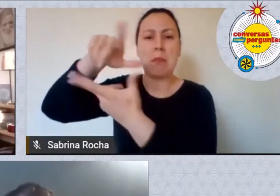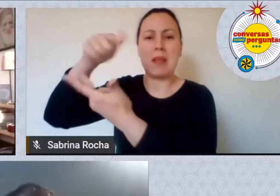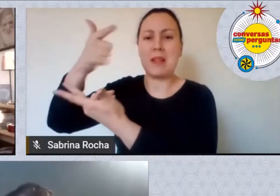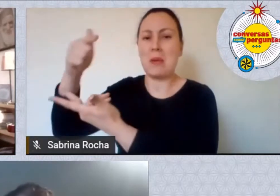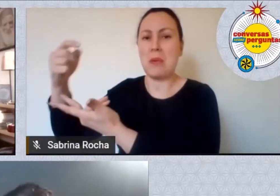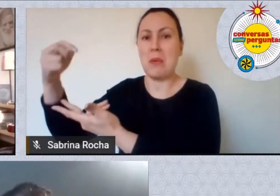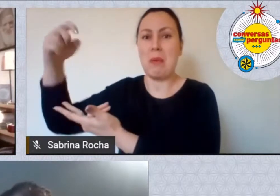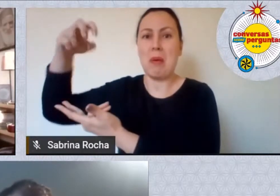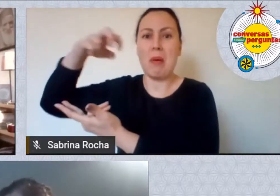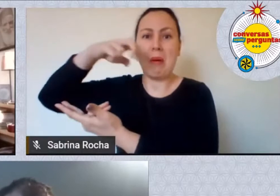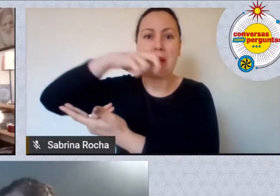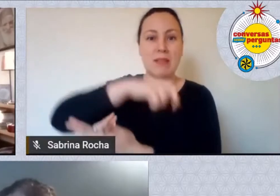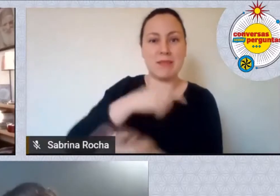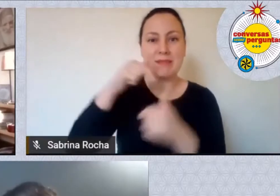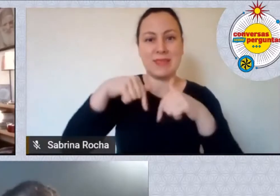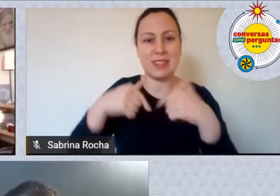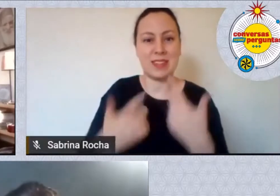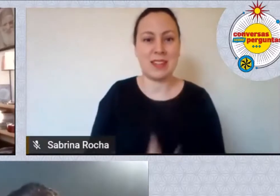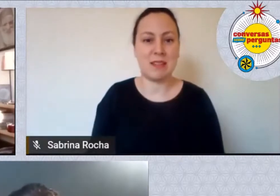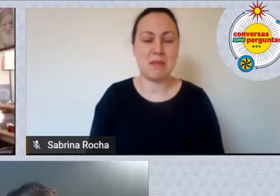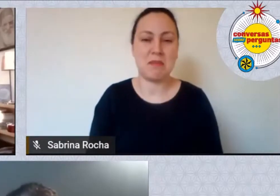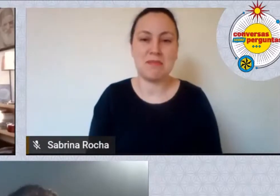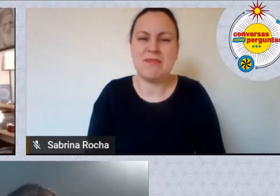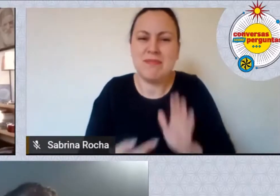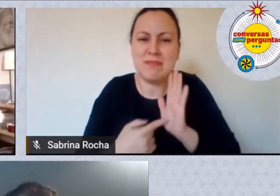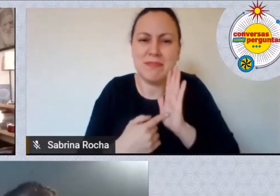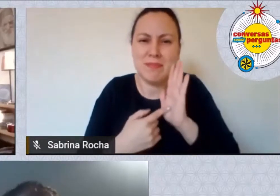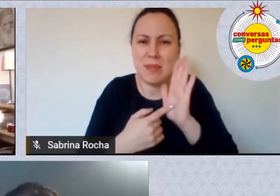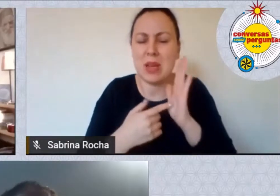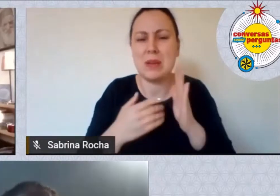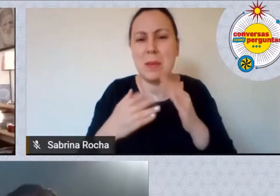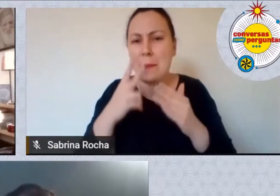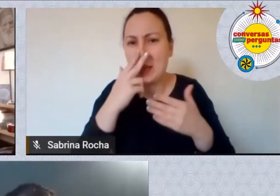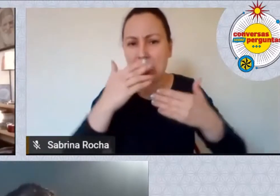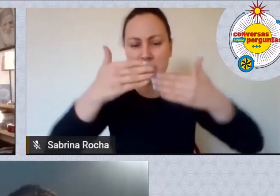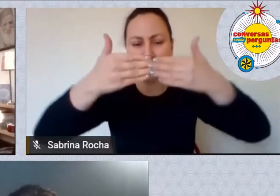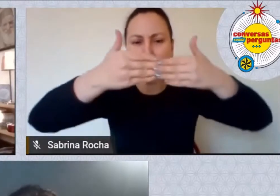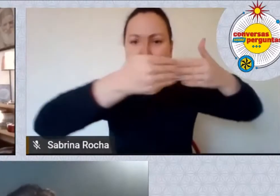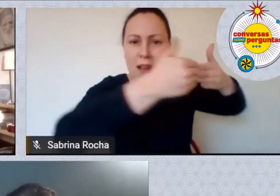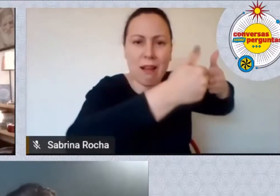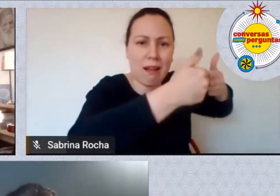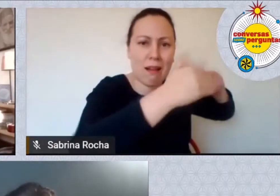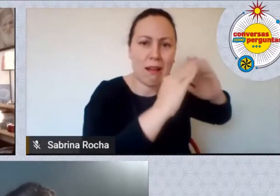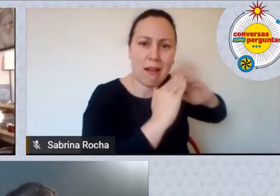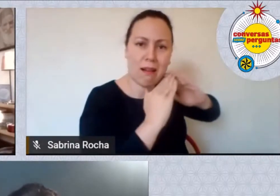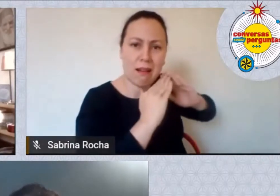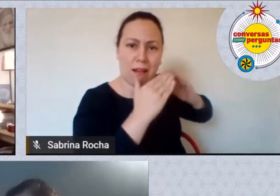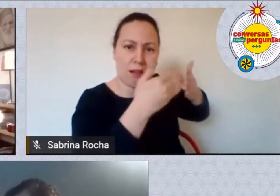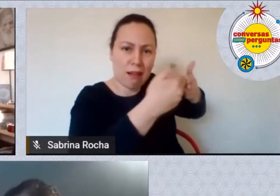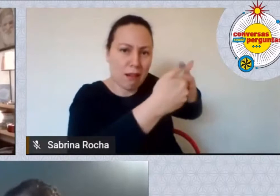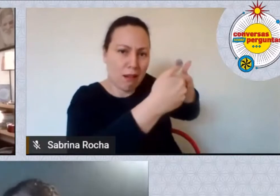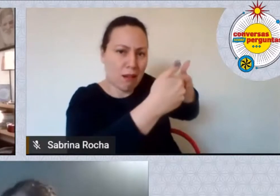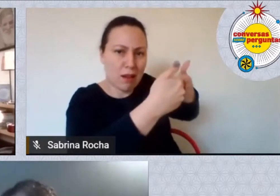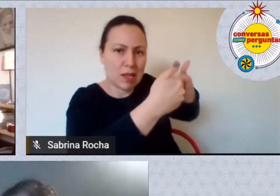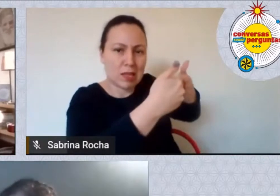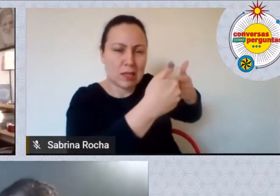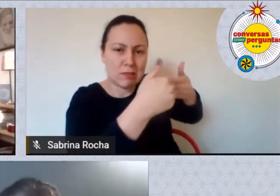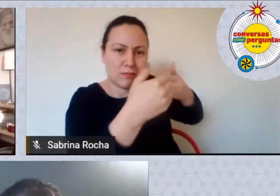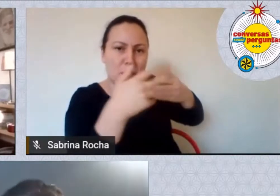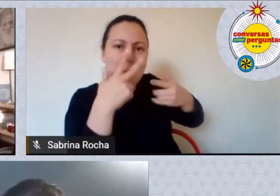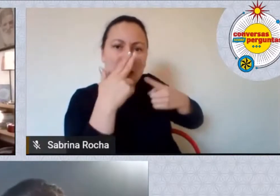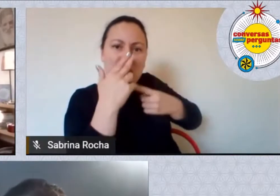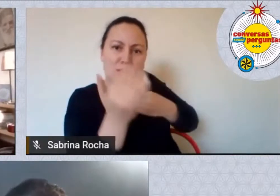Refletindo essa situação de vida entre muros, vida em casa-mata, vida em estado de defesa contra